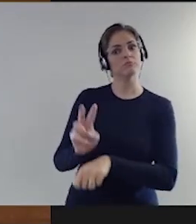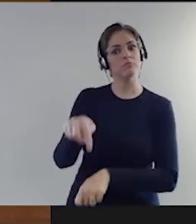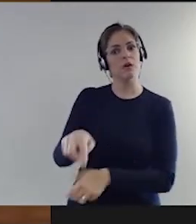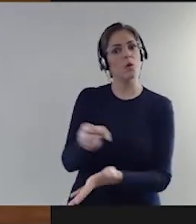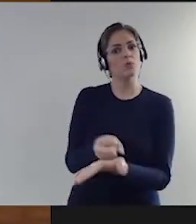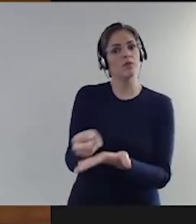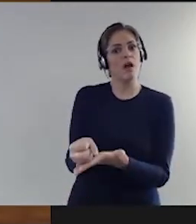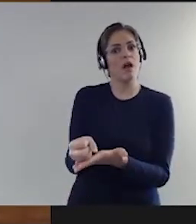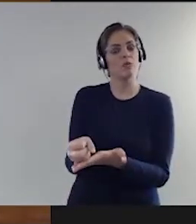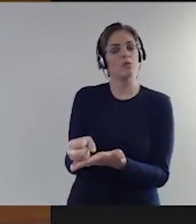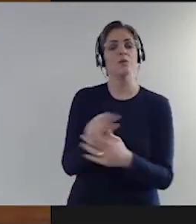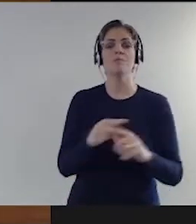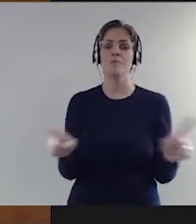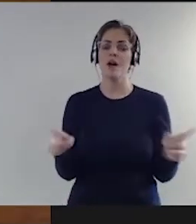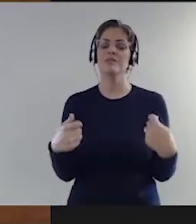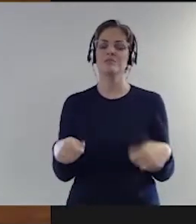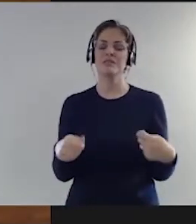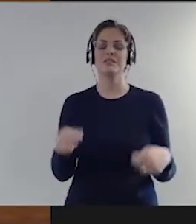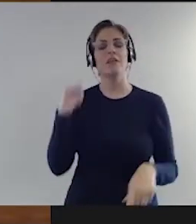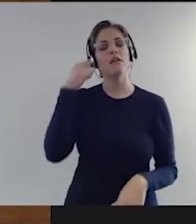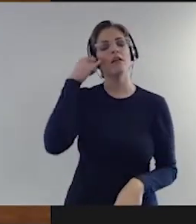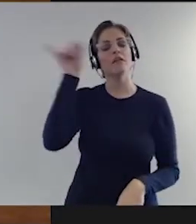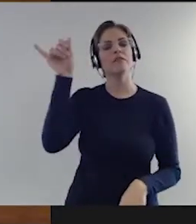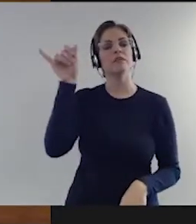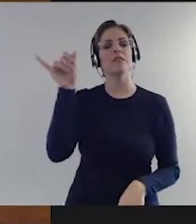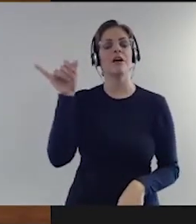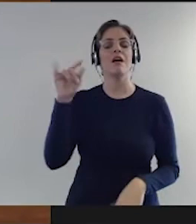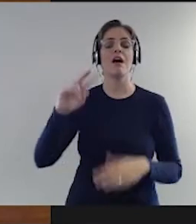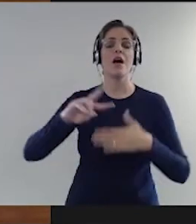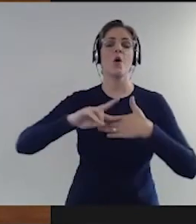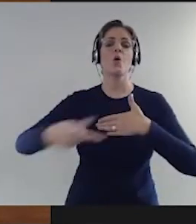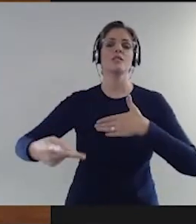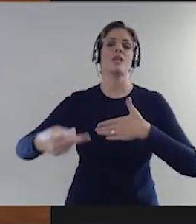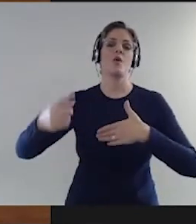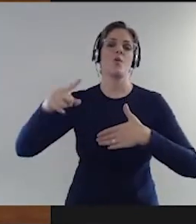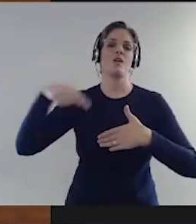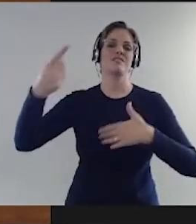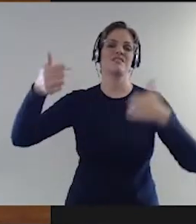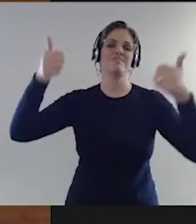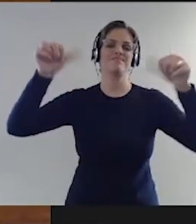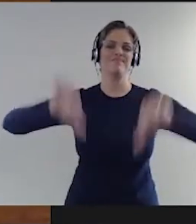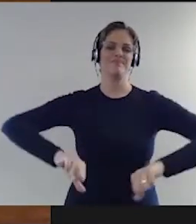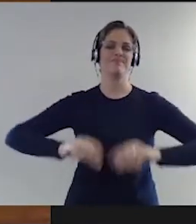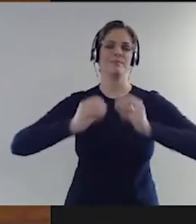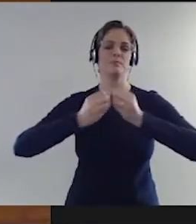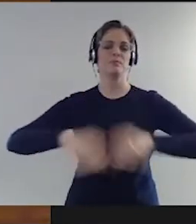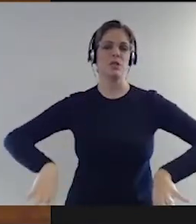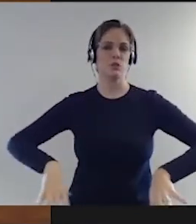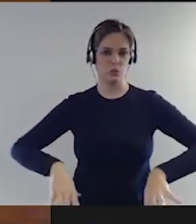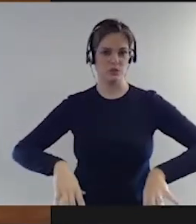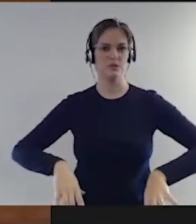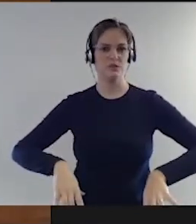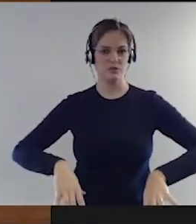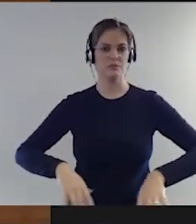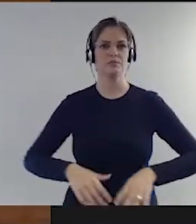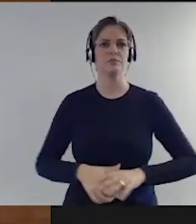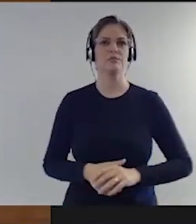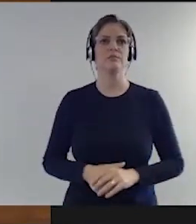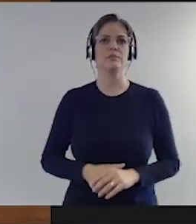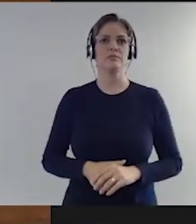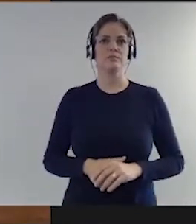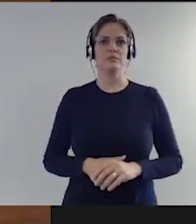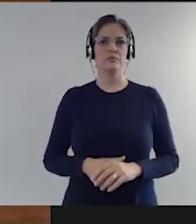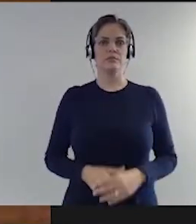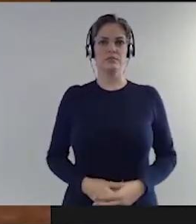contratuais, mas, ao mesmo tempo, afastem as consequências nefastas do inadimplemento.